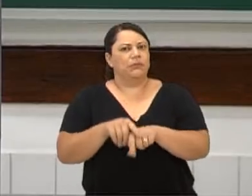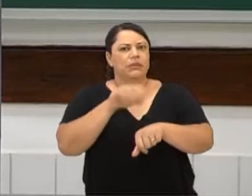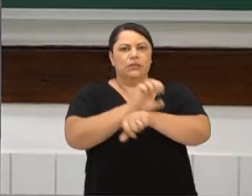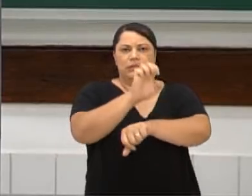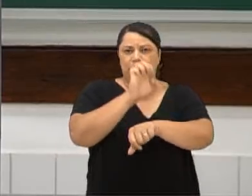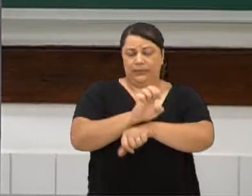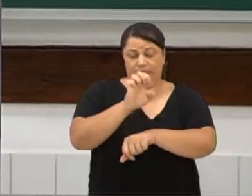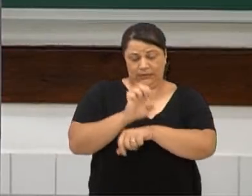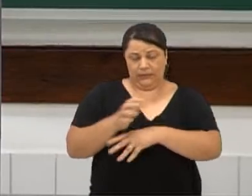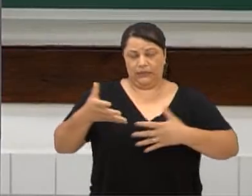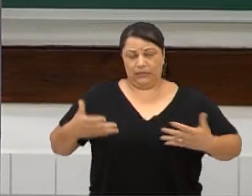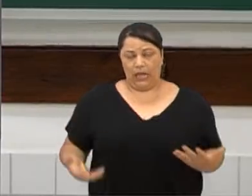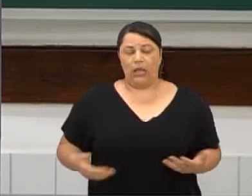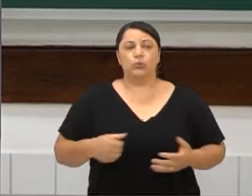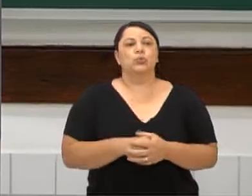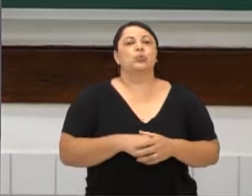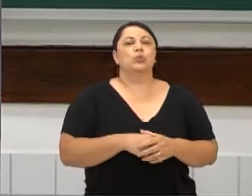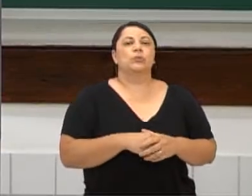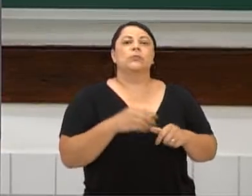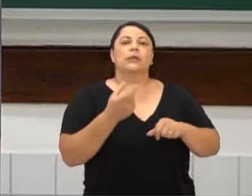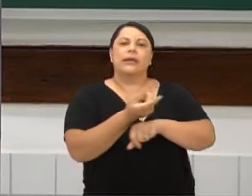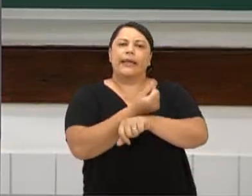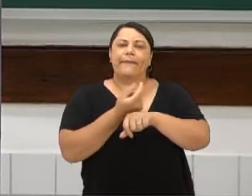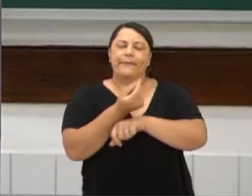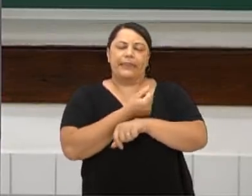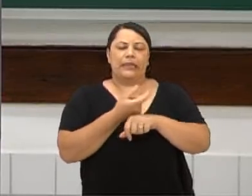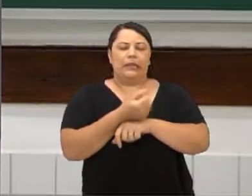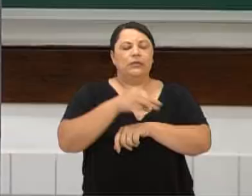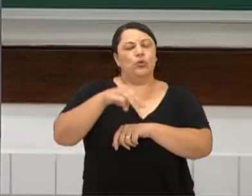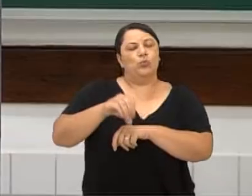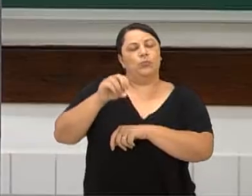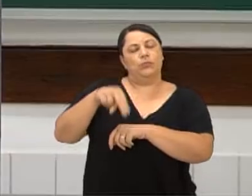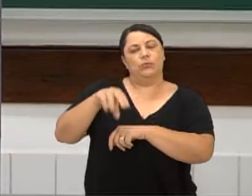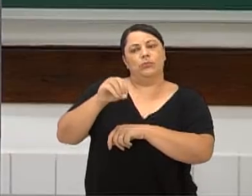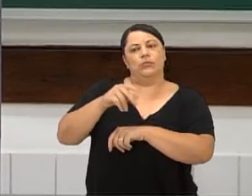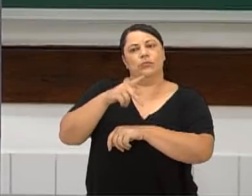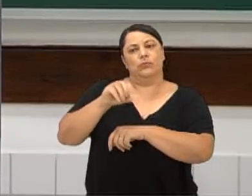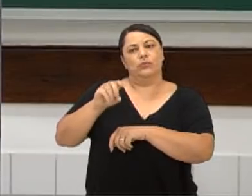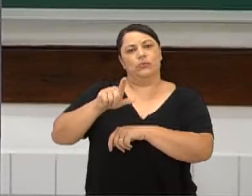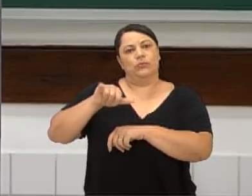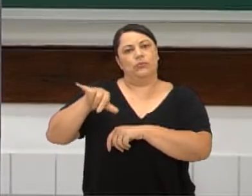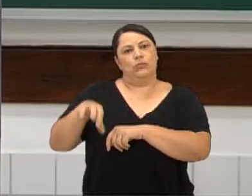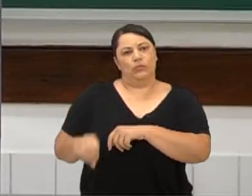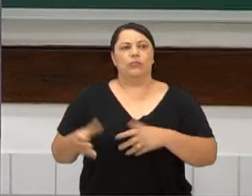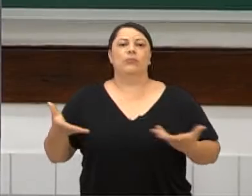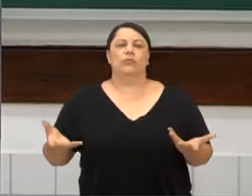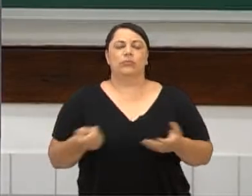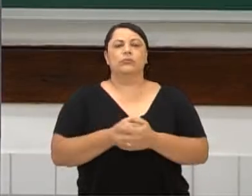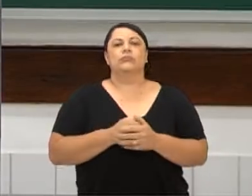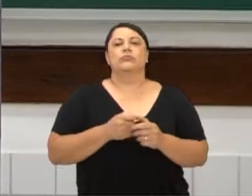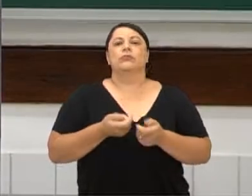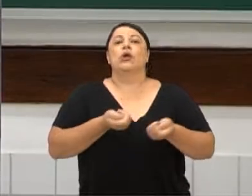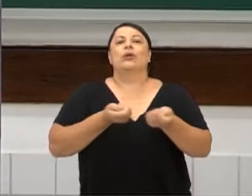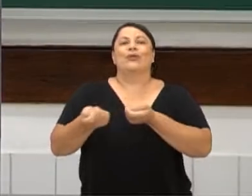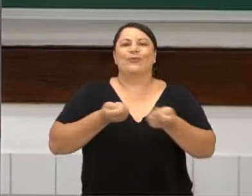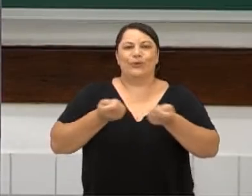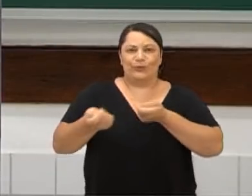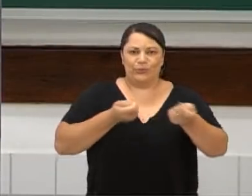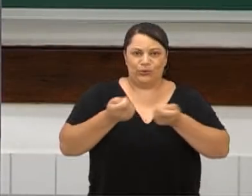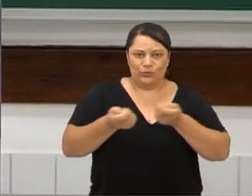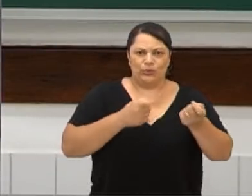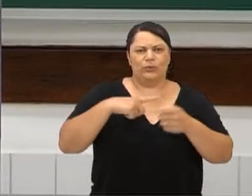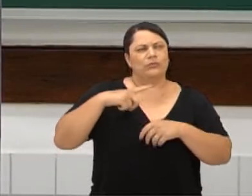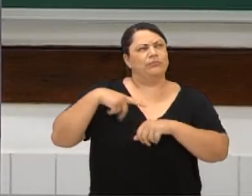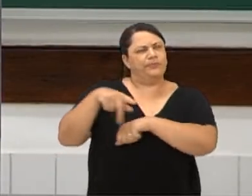monopolista. Capitalismo monopolista, ou seja, monopólio é sinônimo de controle. Então você tem países